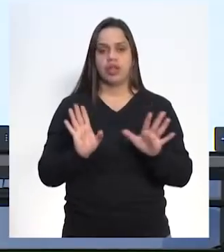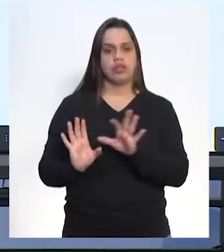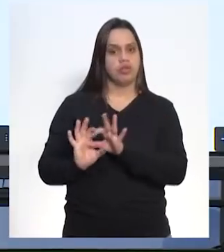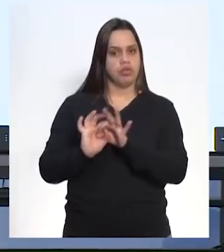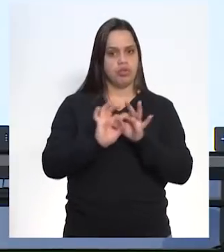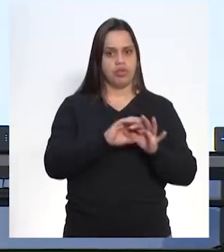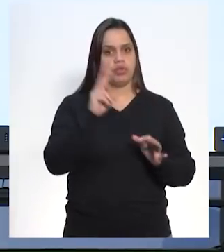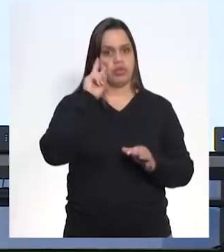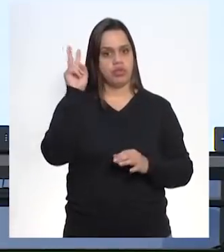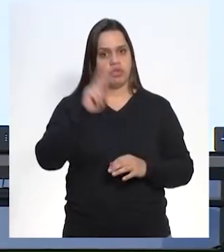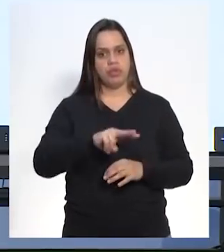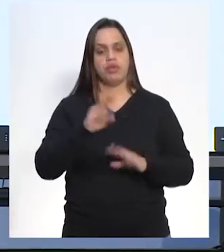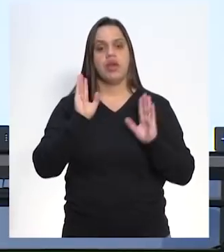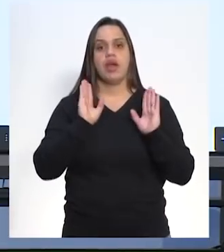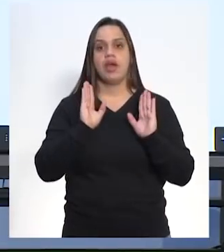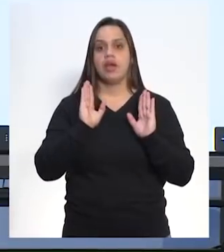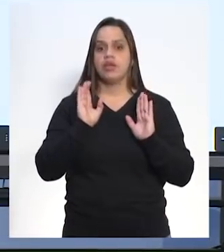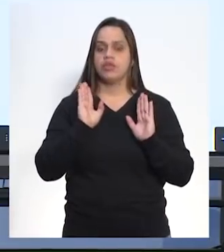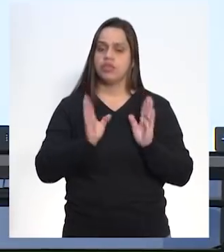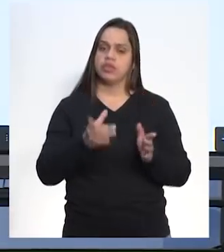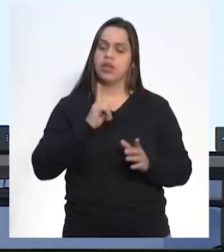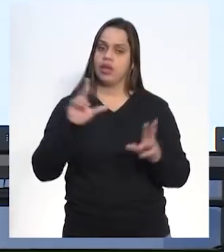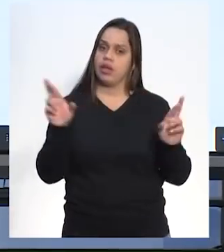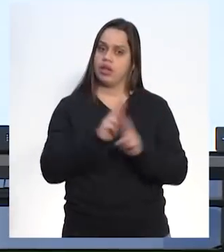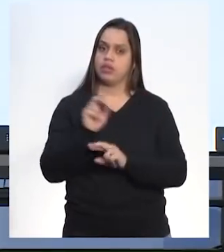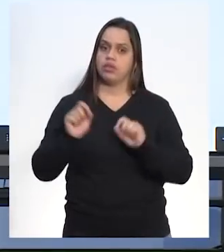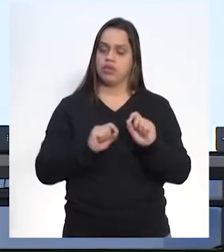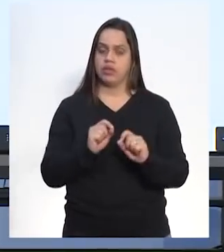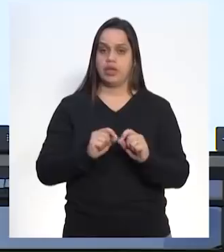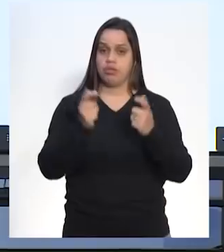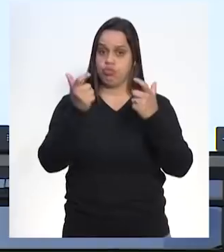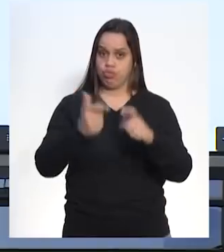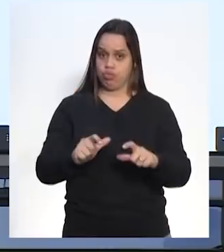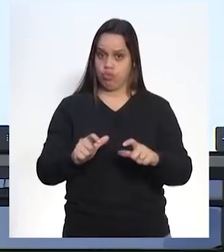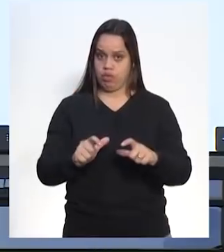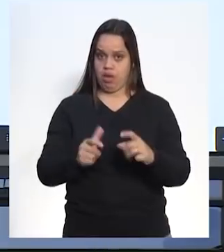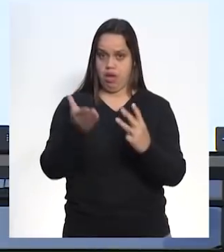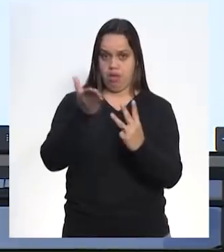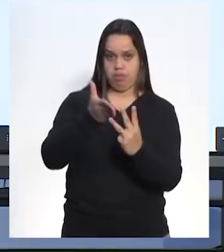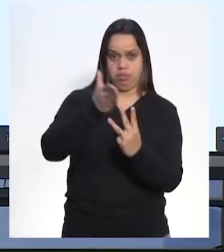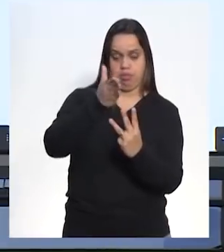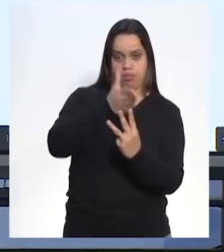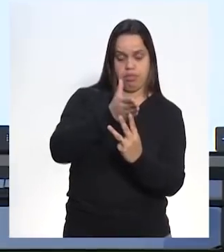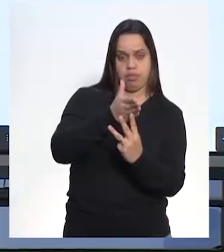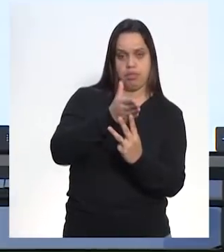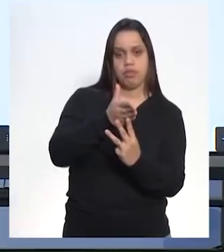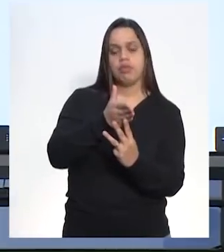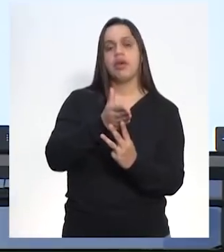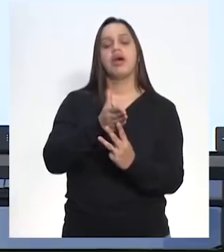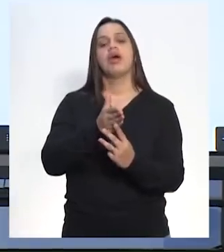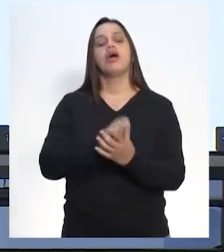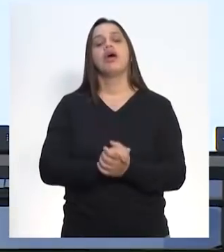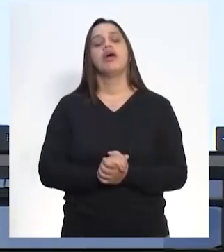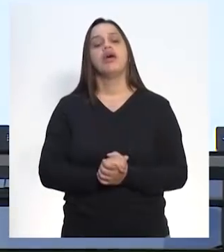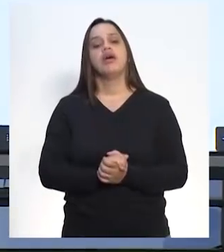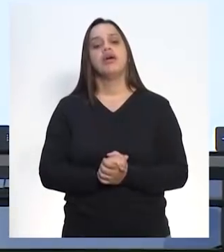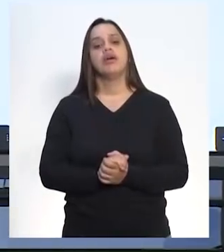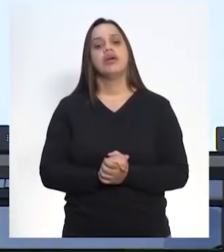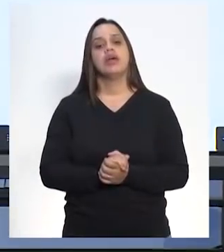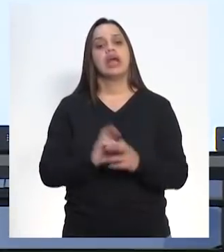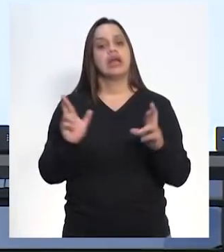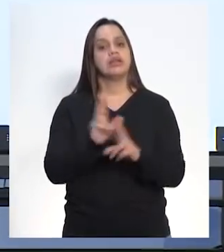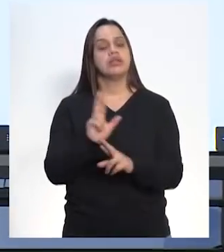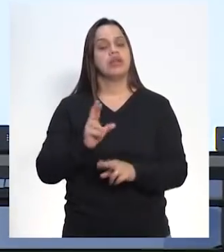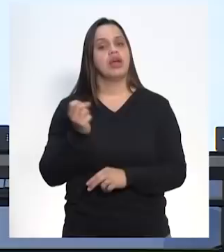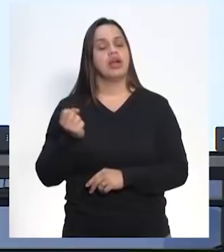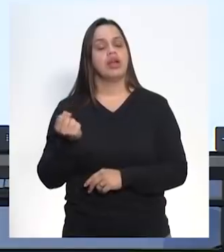aí que vocês estão vendo, nós temos a seguinte relação da posição relacionado aí, no caso, ao que nós temos do valor, se